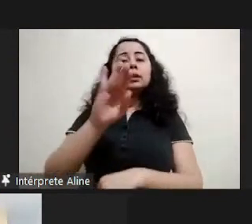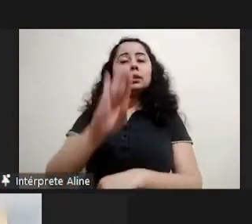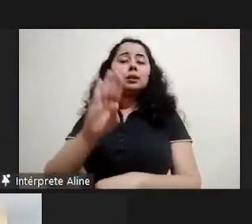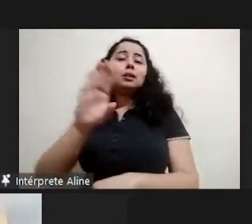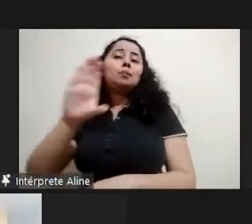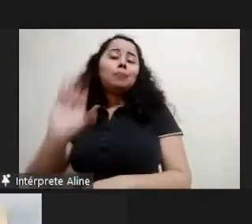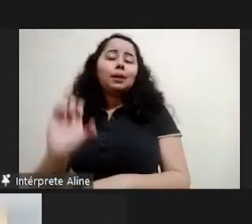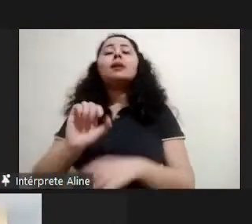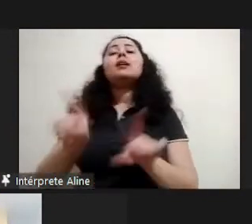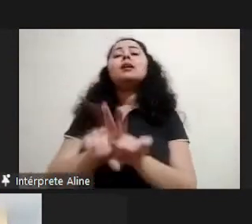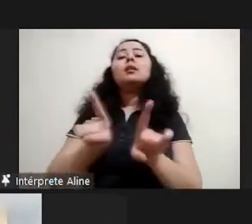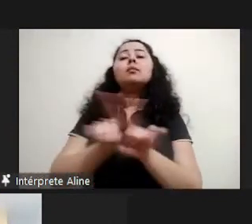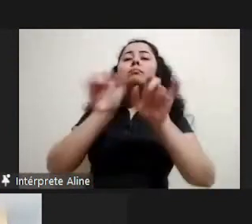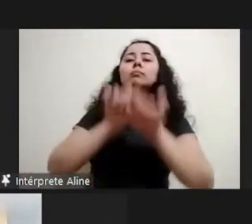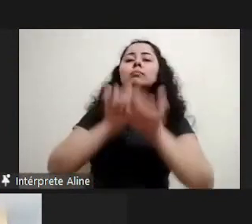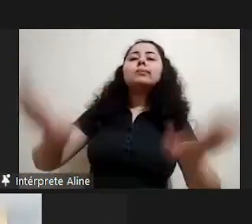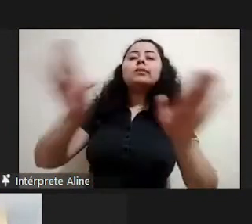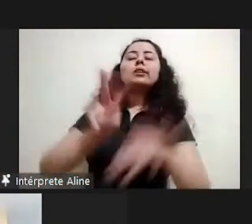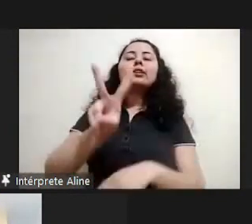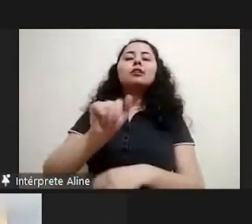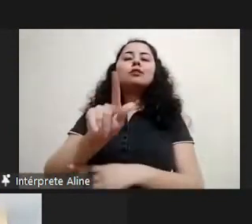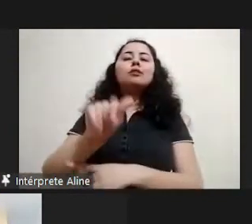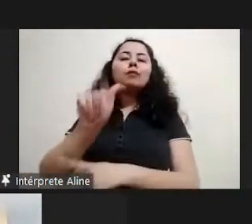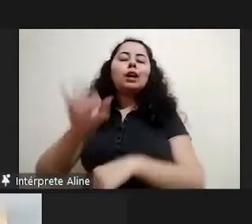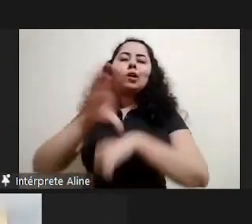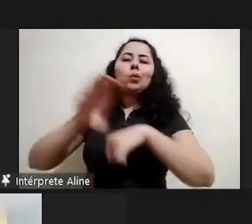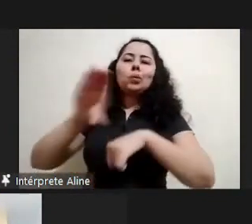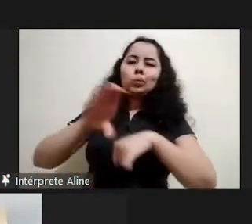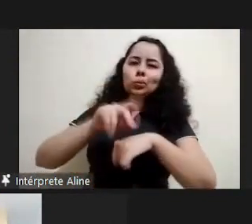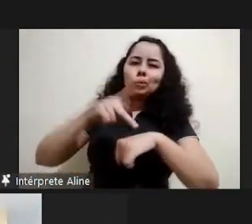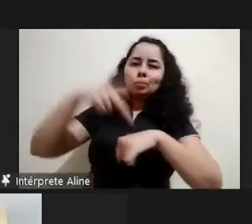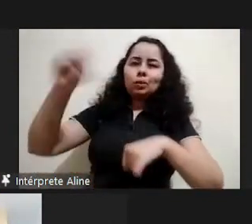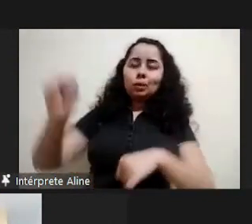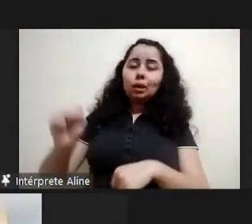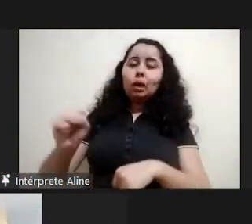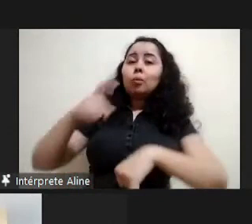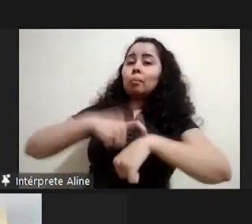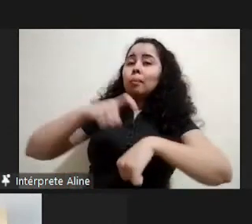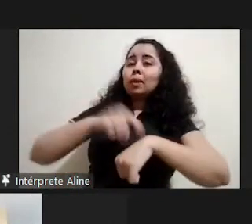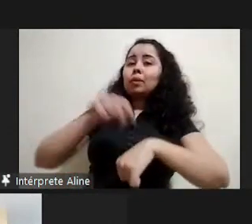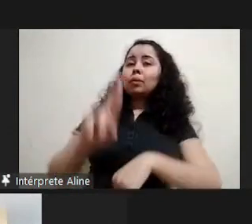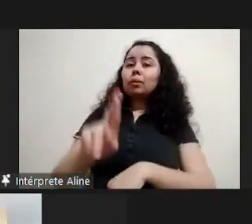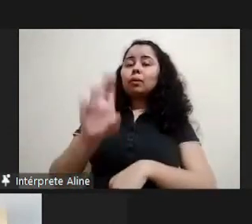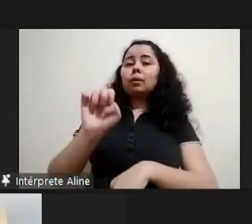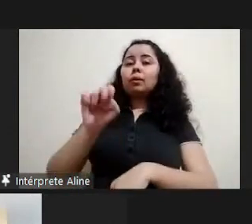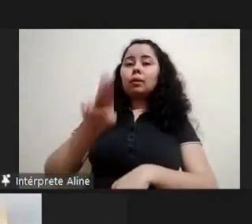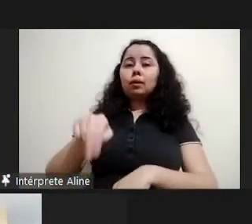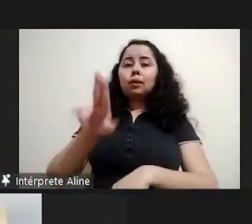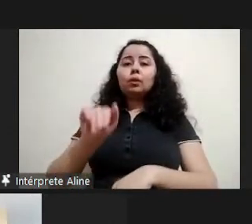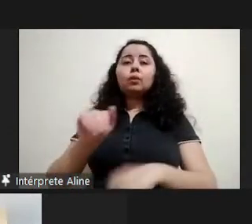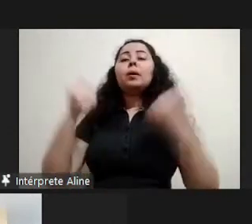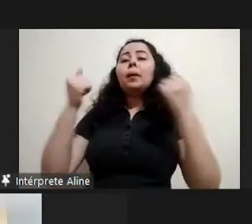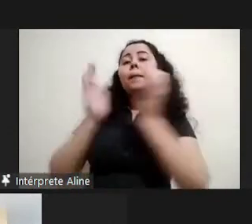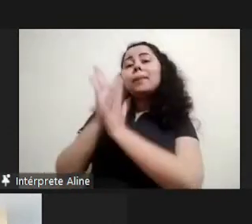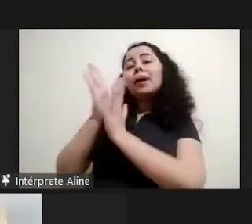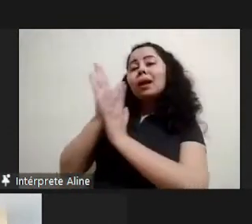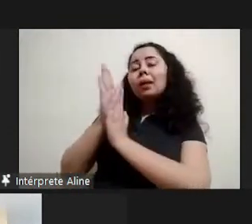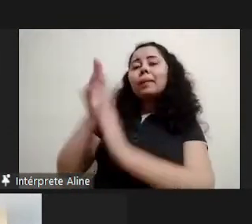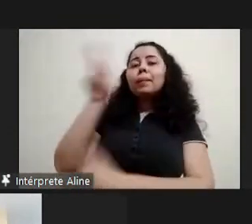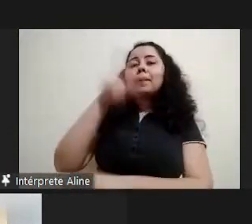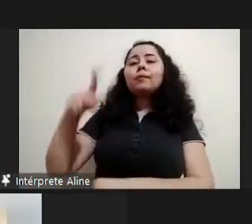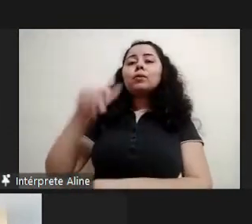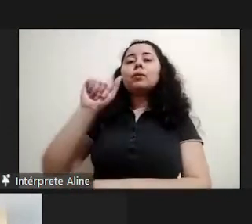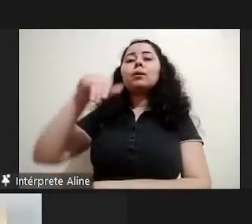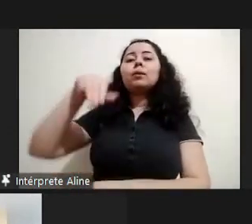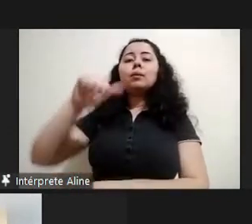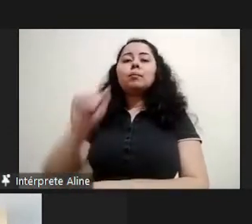de vagas de cursos de graduação durante o REUNI. Parabéns ao professor Amaury Caiafa Duarte por toda a sua